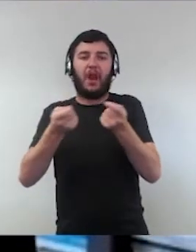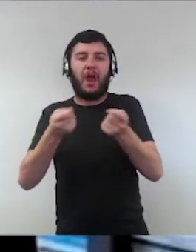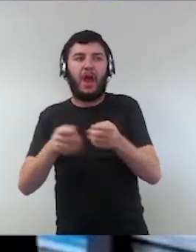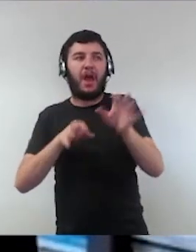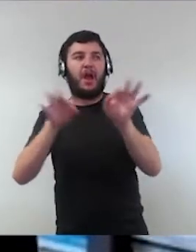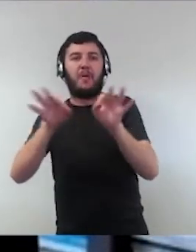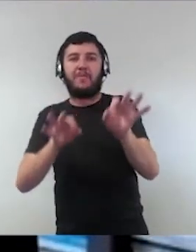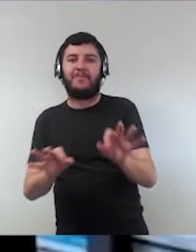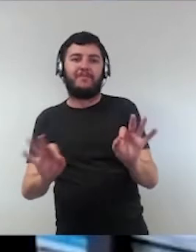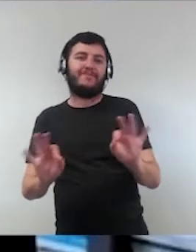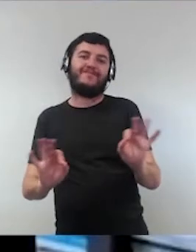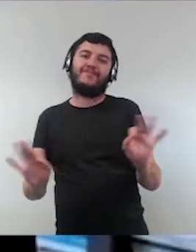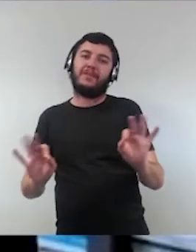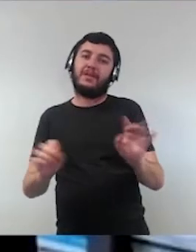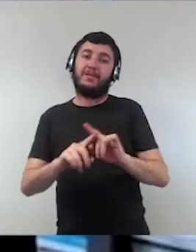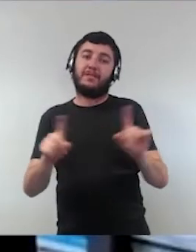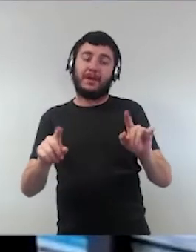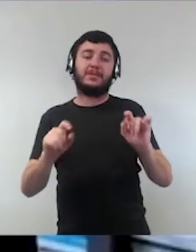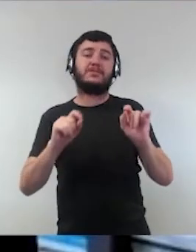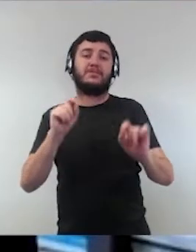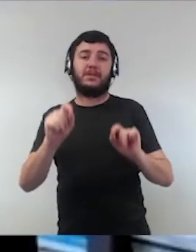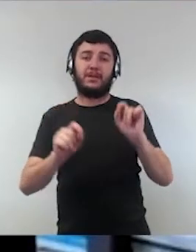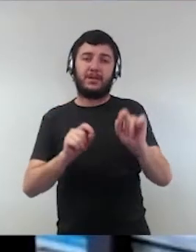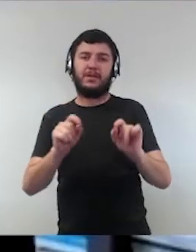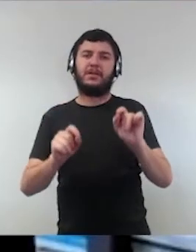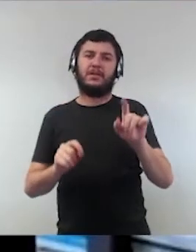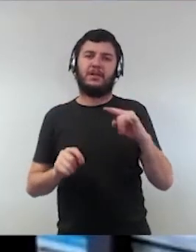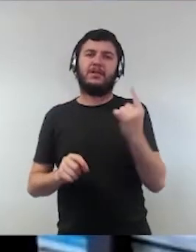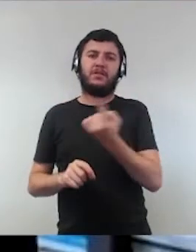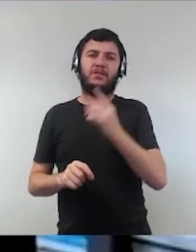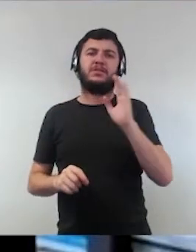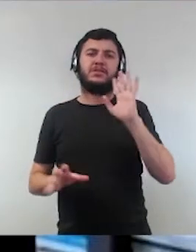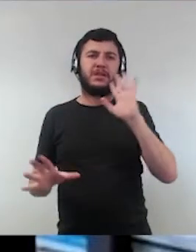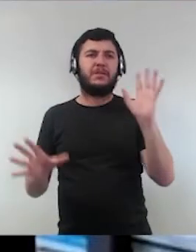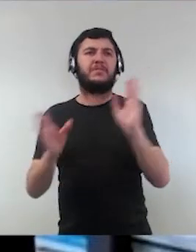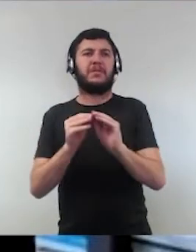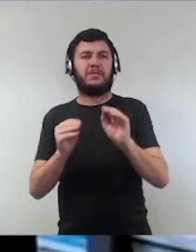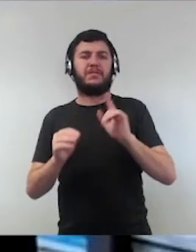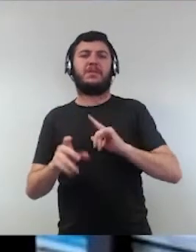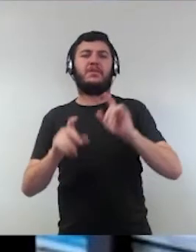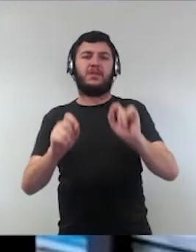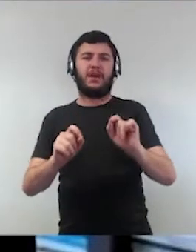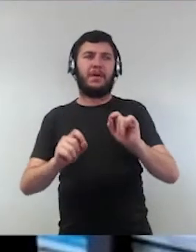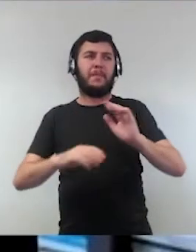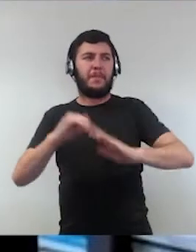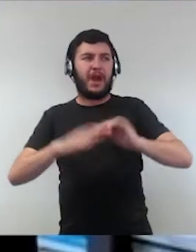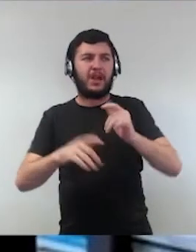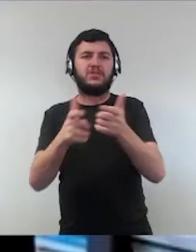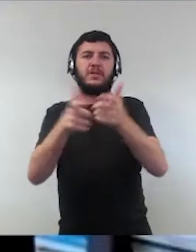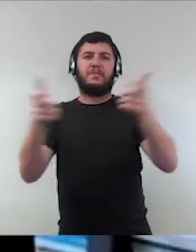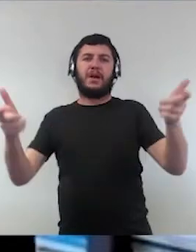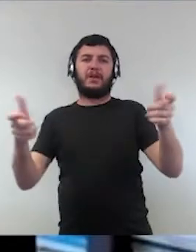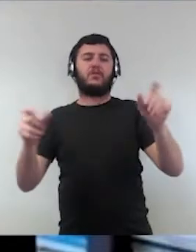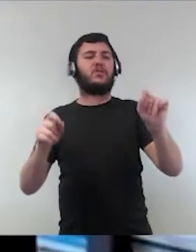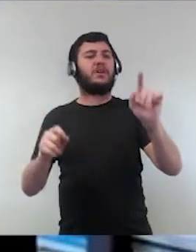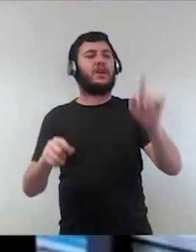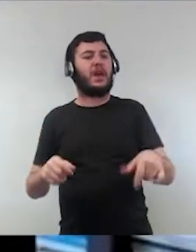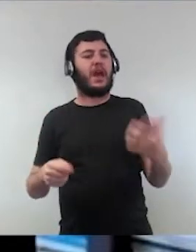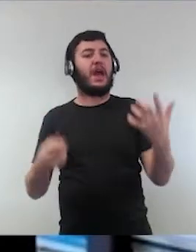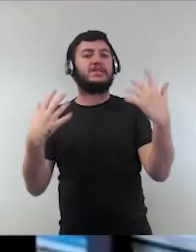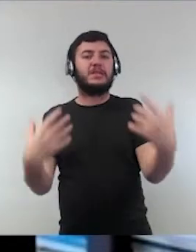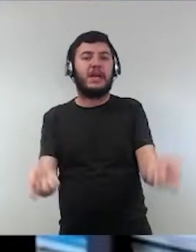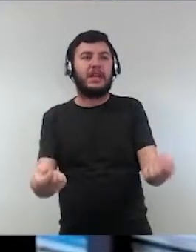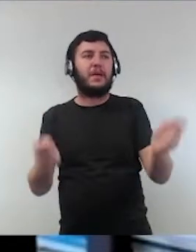Então, realmente, há uma margem grande de discricionariedade sobre o que seria ou não aceitável numa rede.